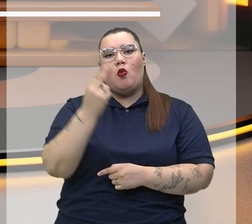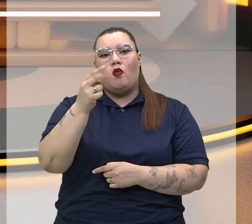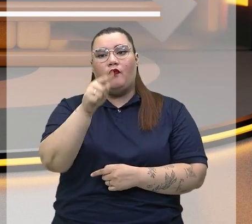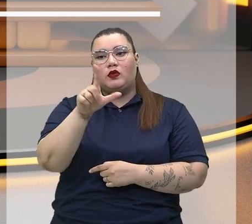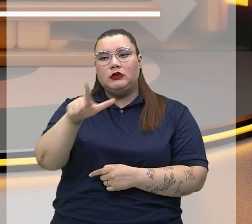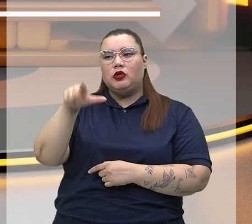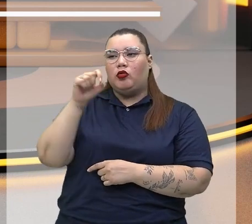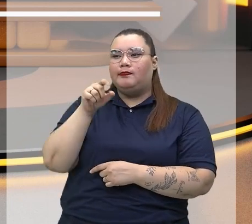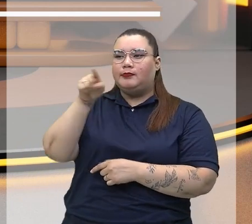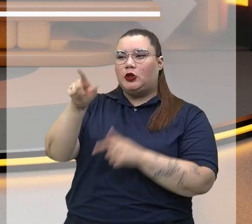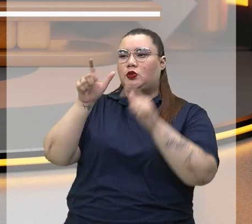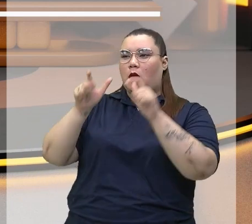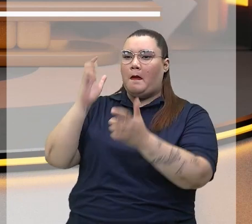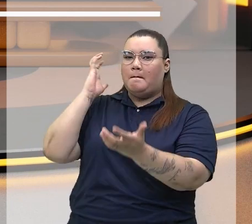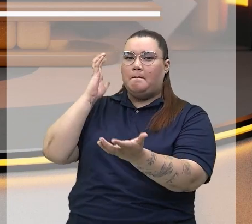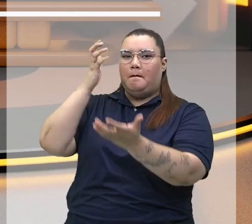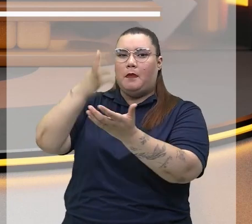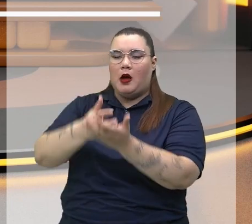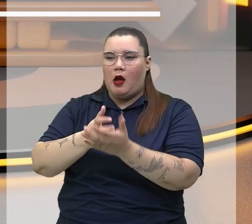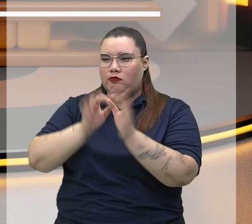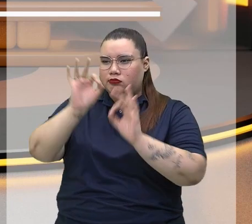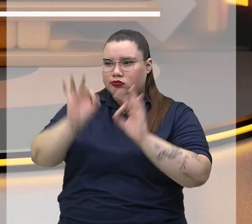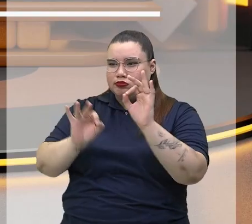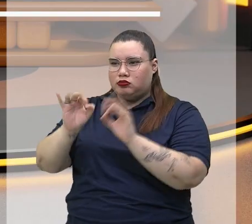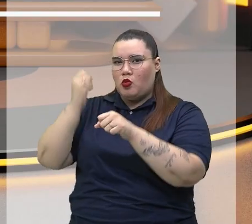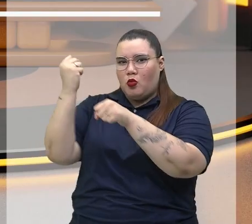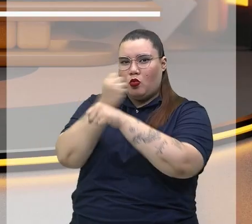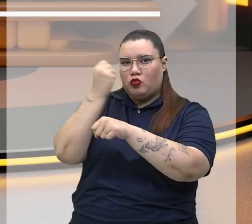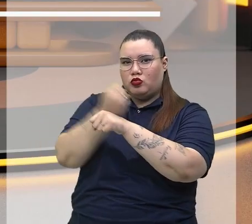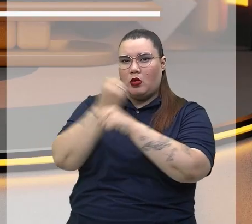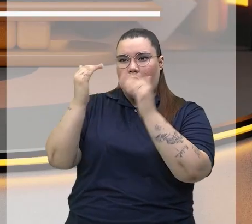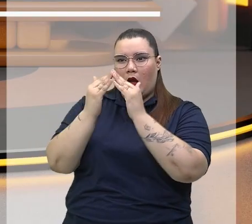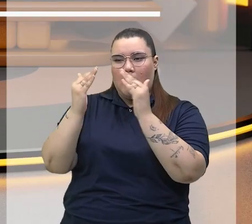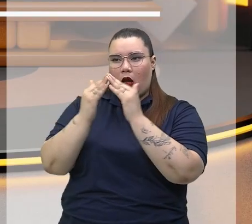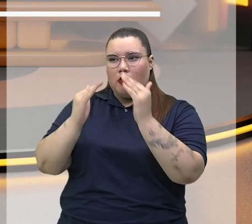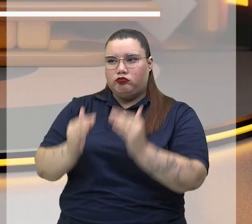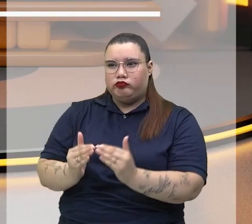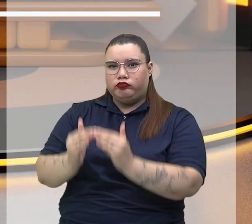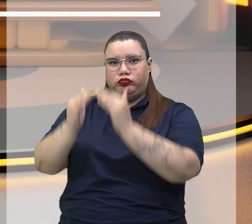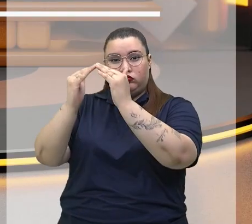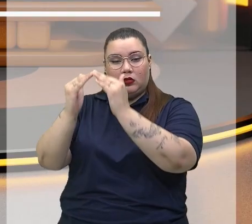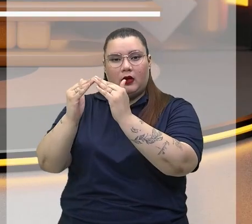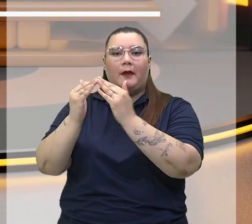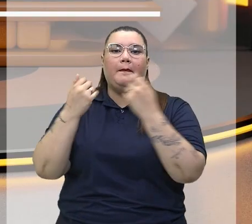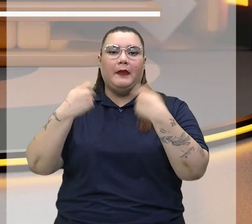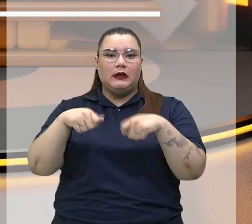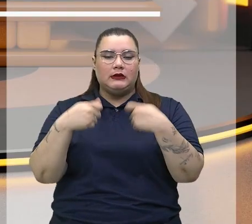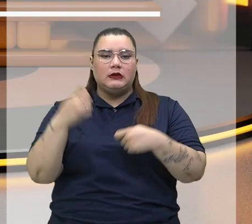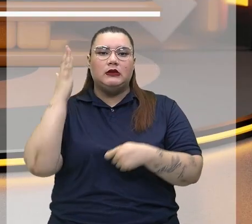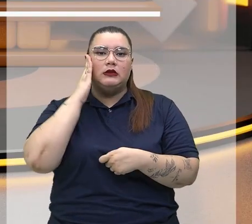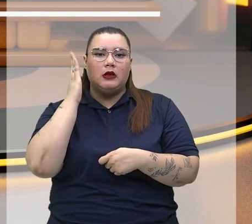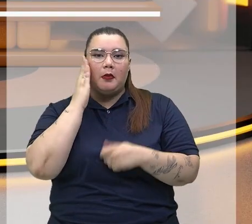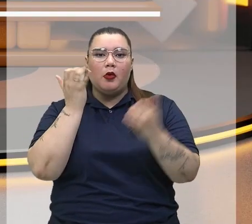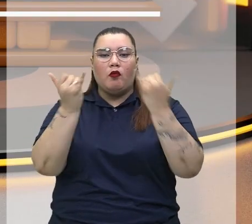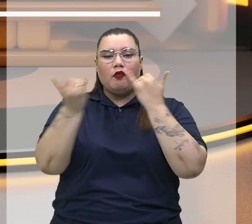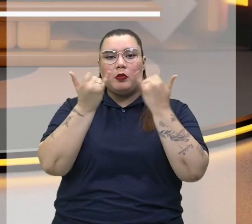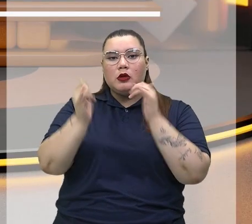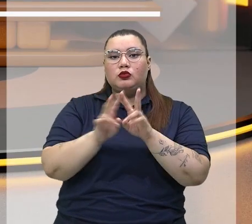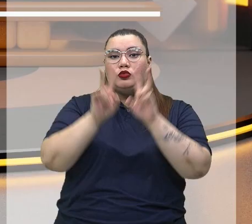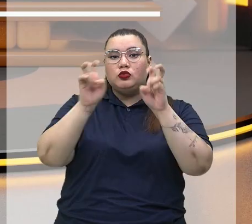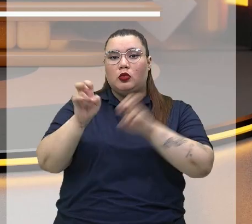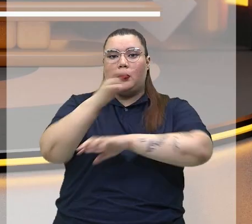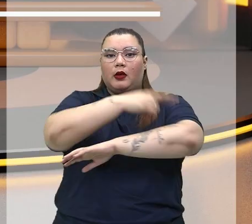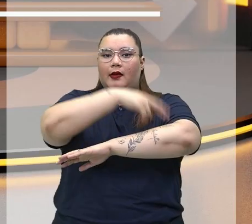a sua casa, você precisa entender o relevo. E hoje nós vamos aprender a ler